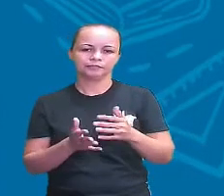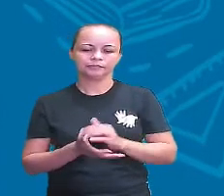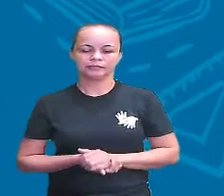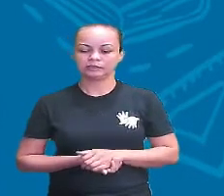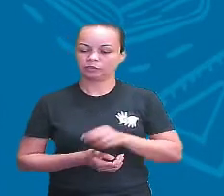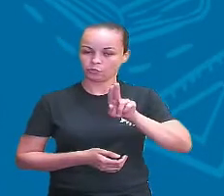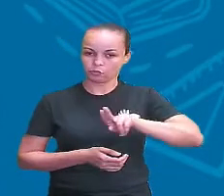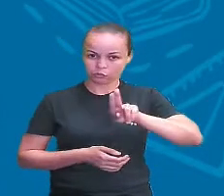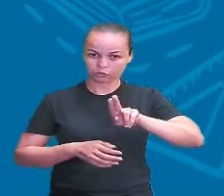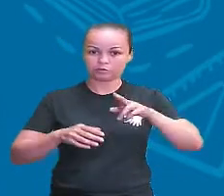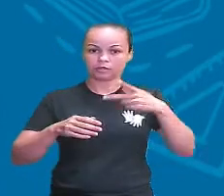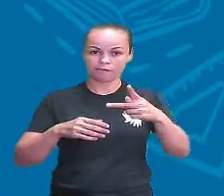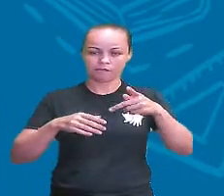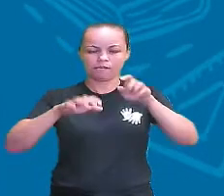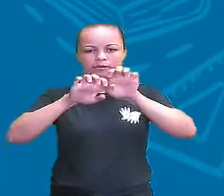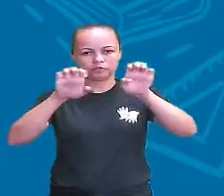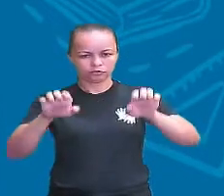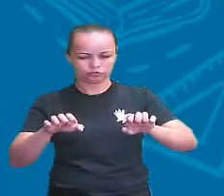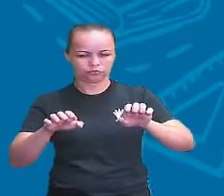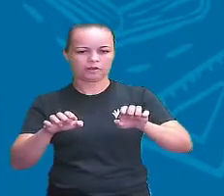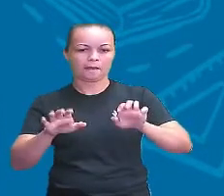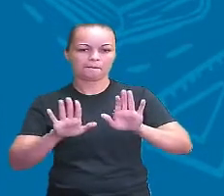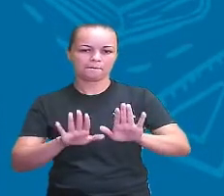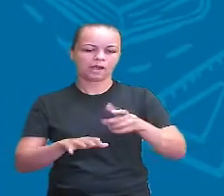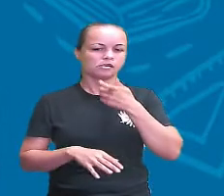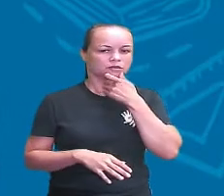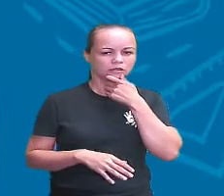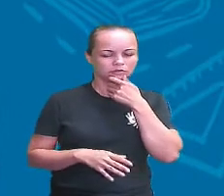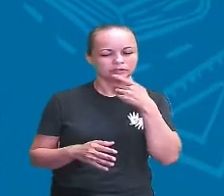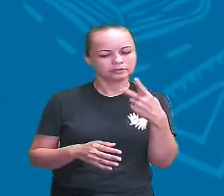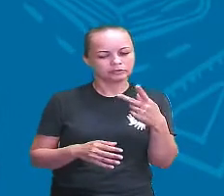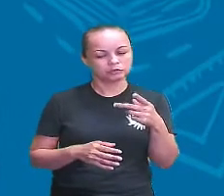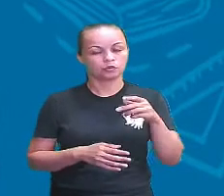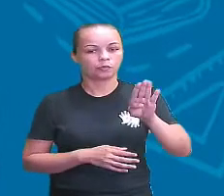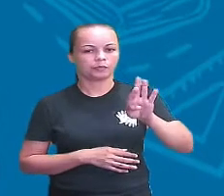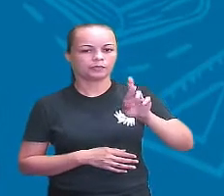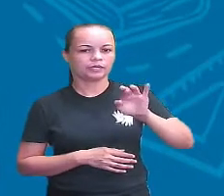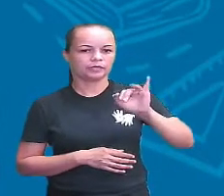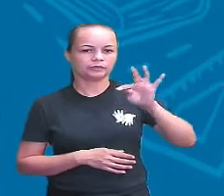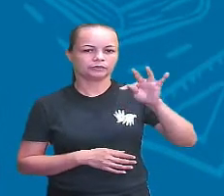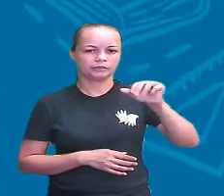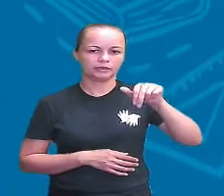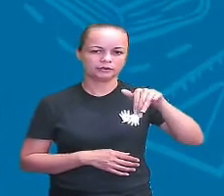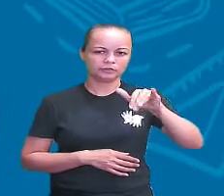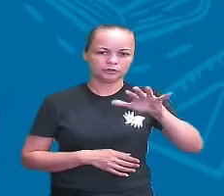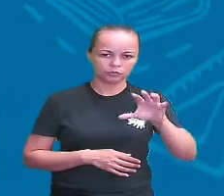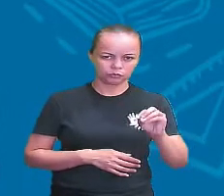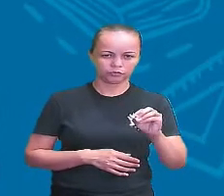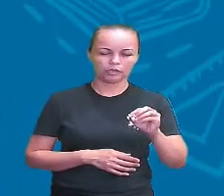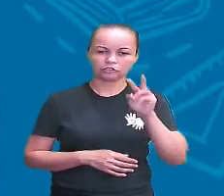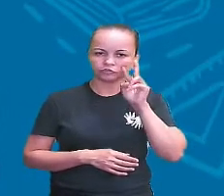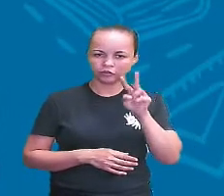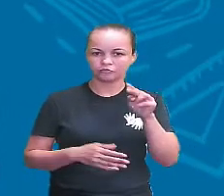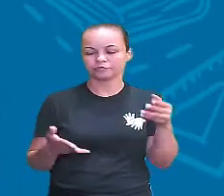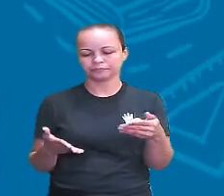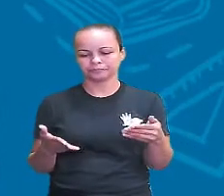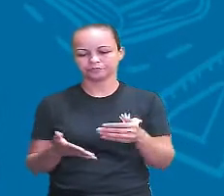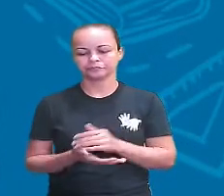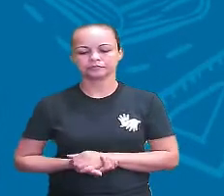essa estrutura mais no inglês britânico do que no inglês americano. É o que a gente vai ver a seguir. Vejam